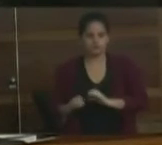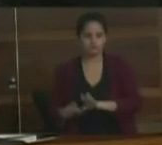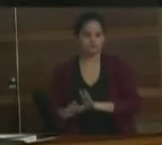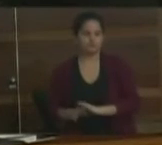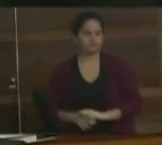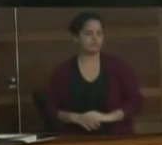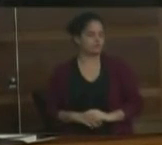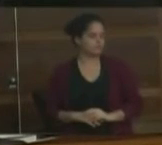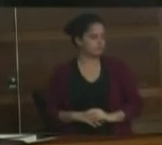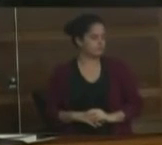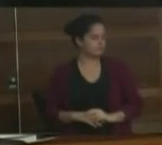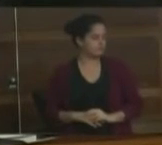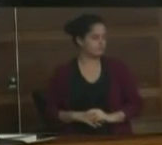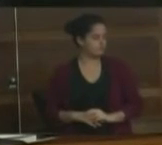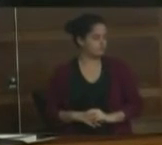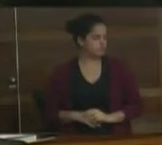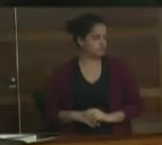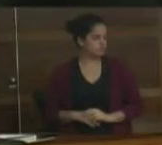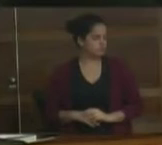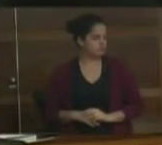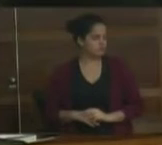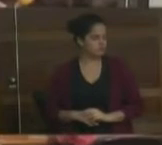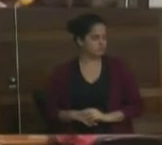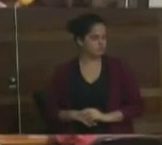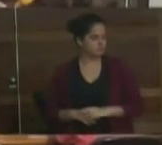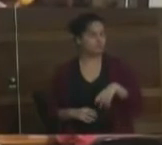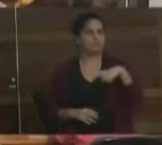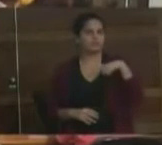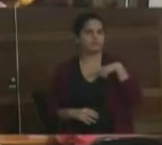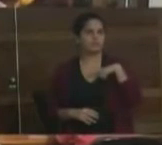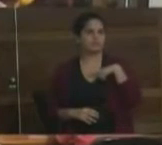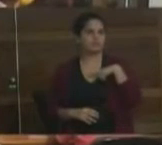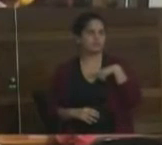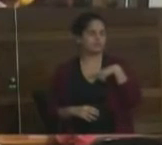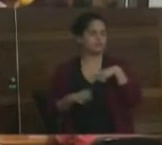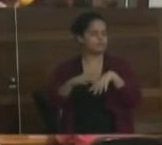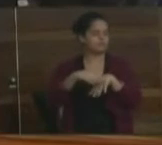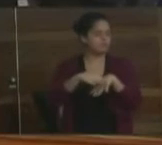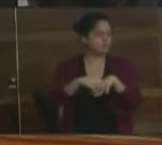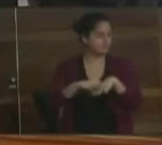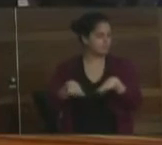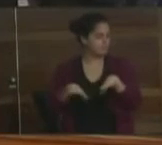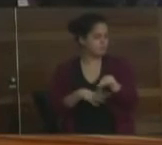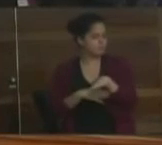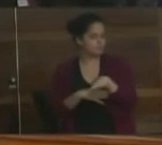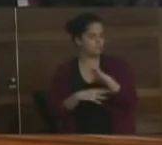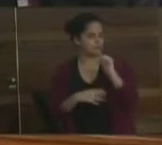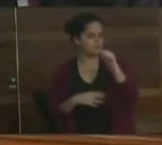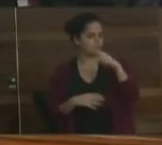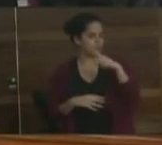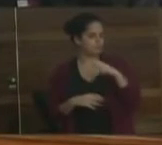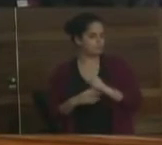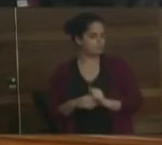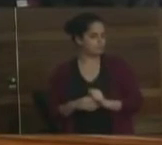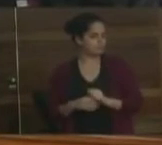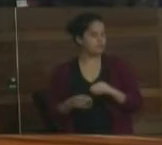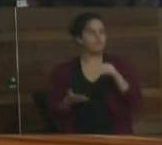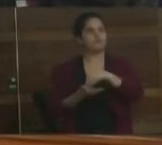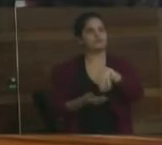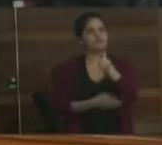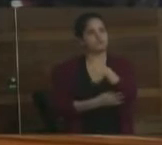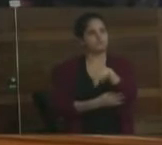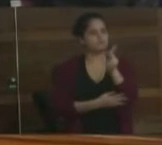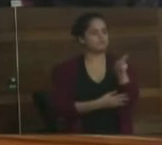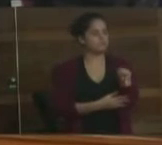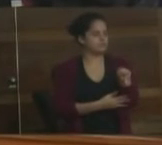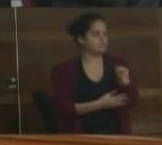então isso tem acontecido sem mas não é que vem acontecendo o abraão não é o que vem acontecendo na capoeira ea falta de professores é algo